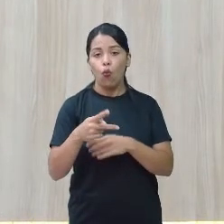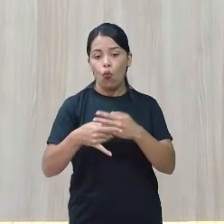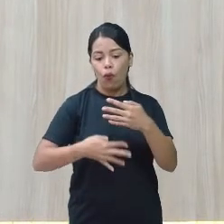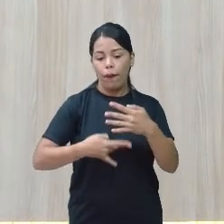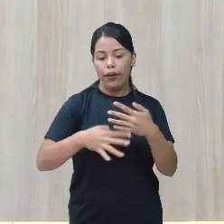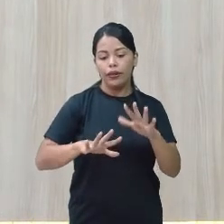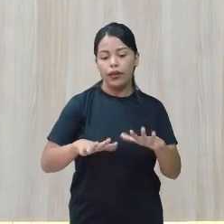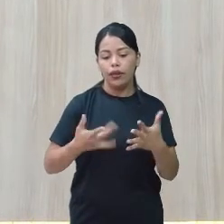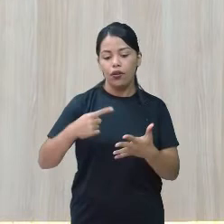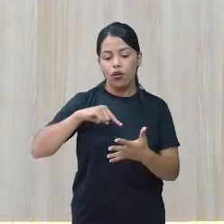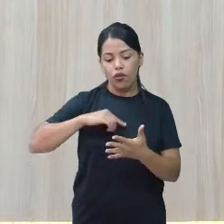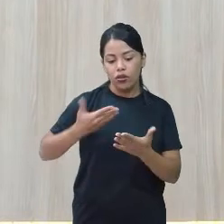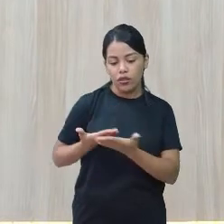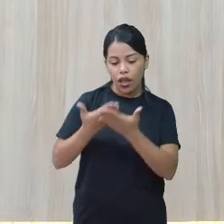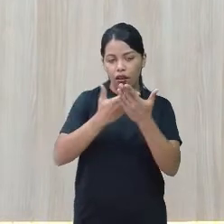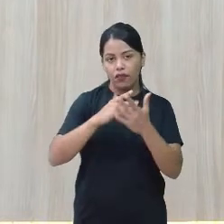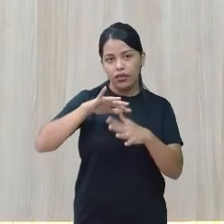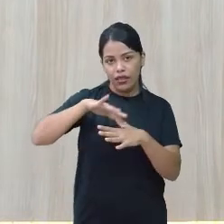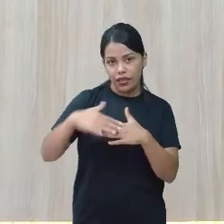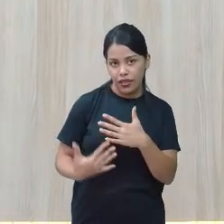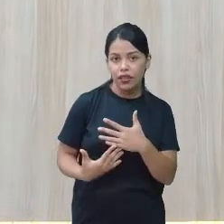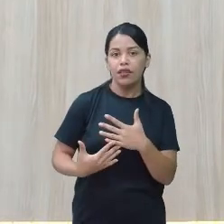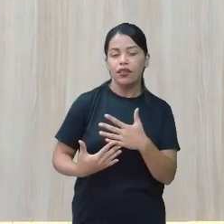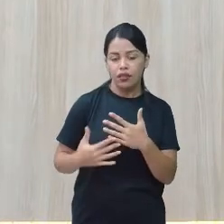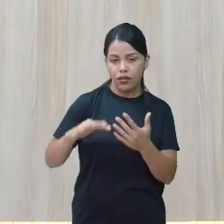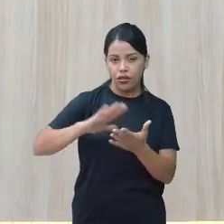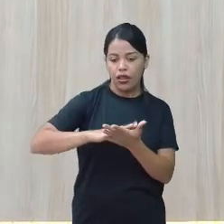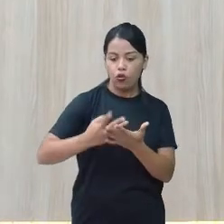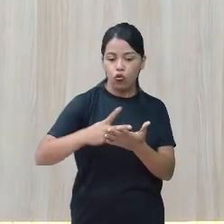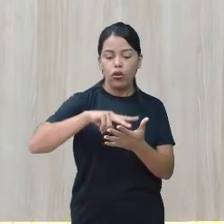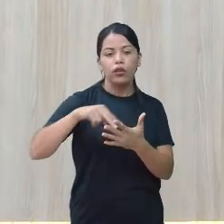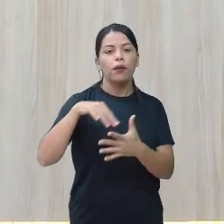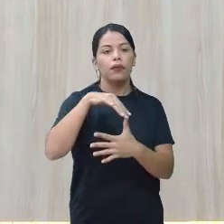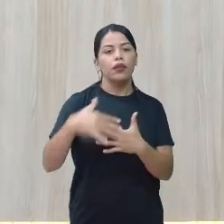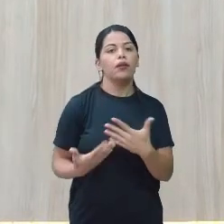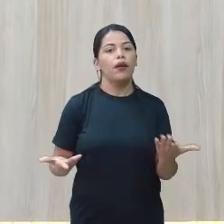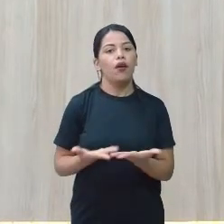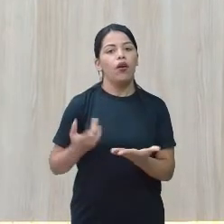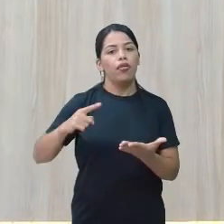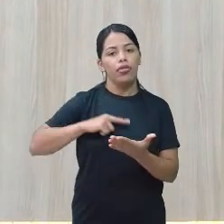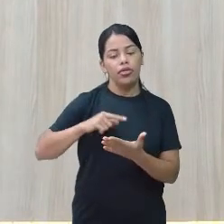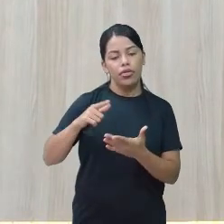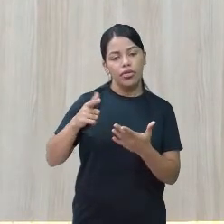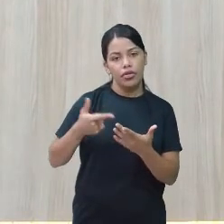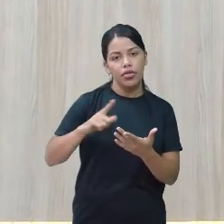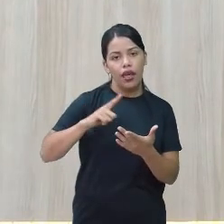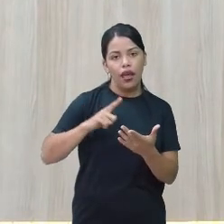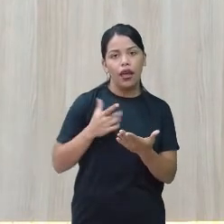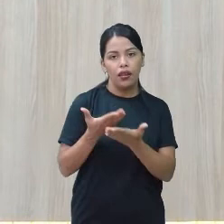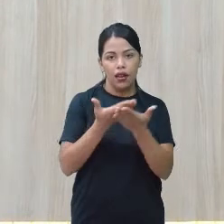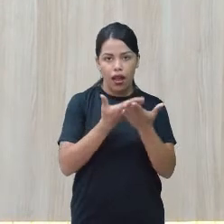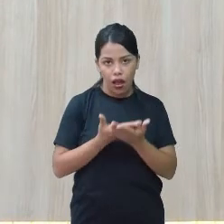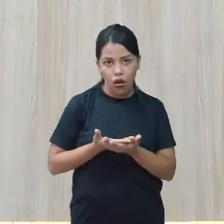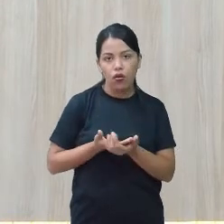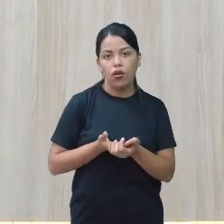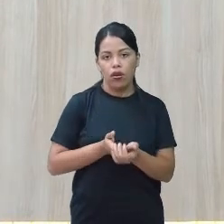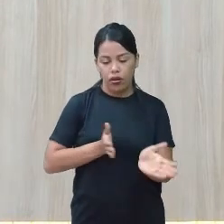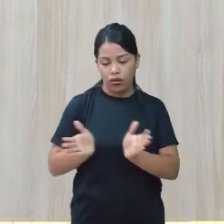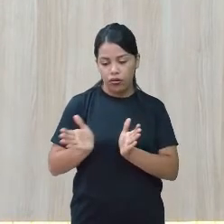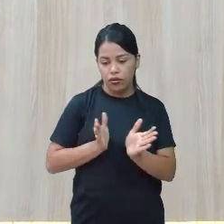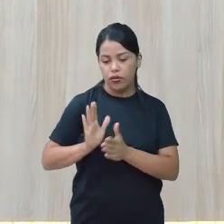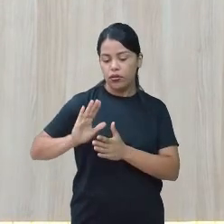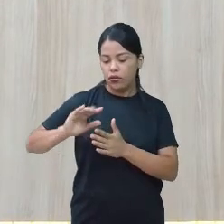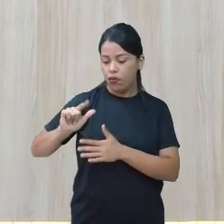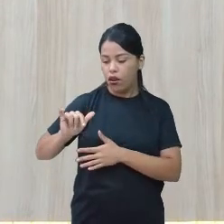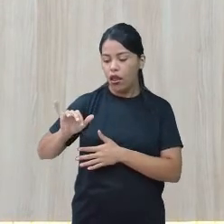nossa querida intérprete Laisa. Seja bem-vinda, Laisa. Então vamos lá, essa semana a gente começa um assunto novo, né? Mas antes de começar